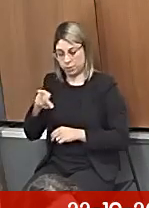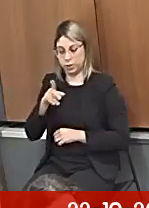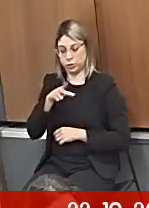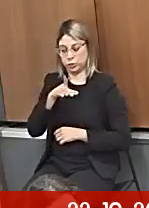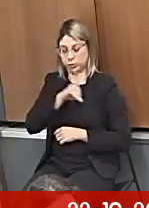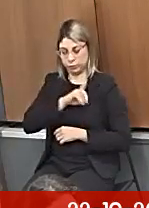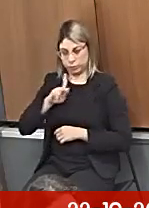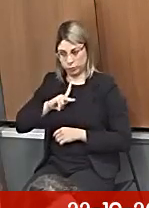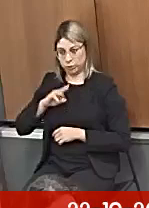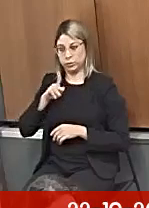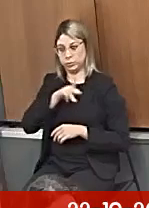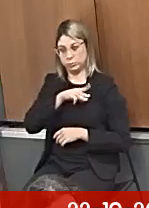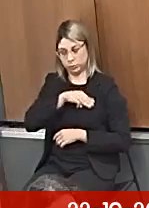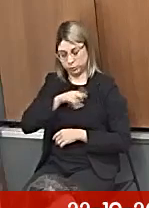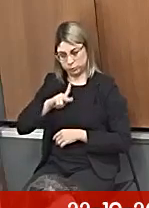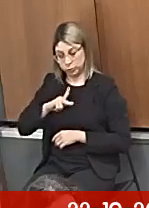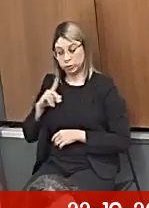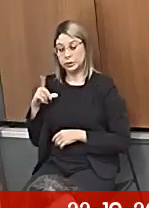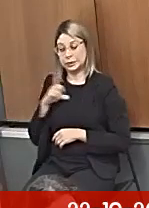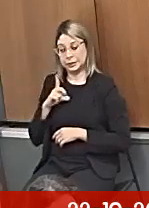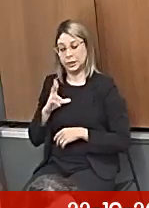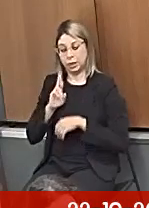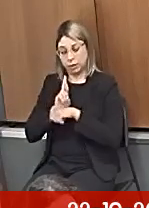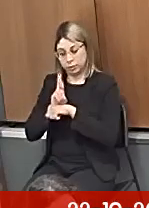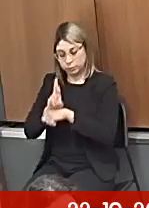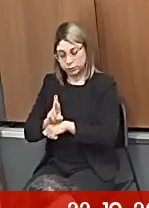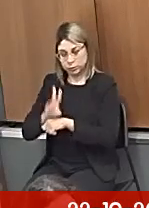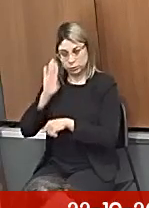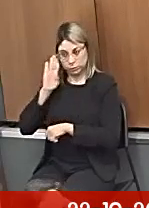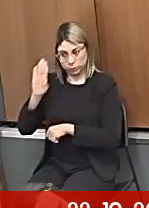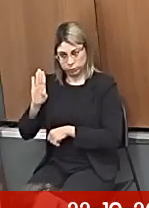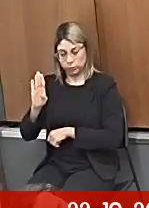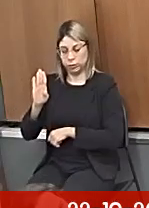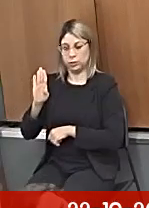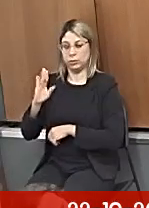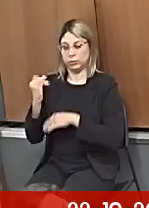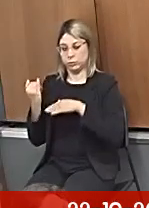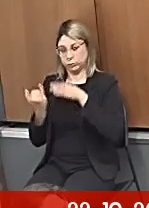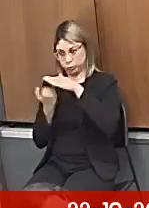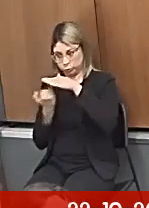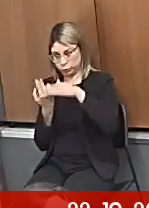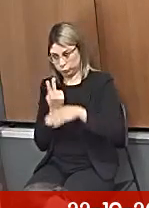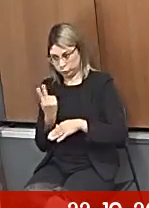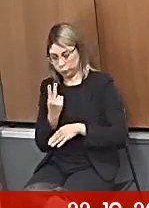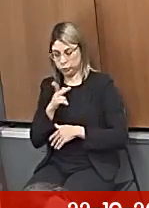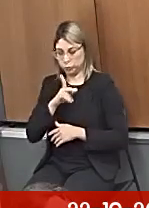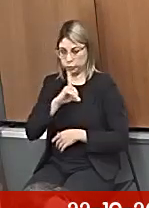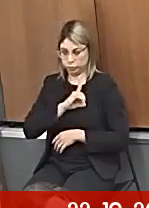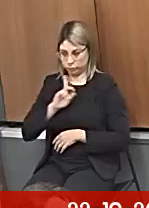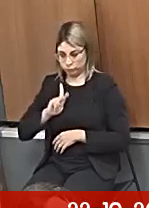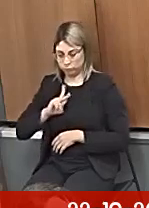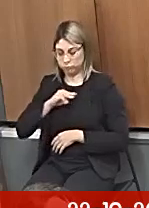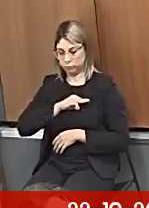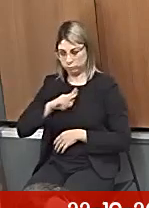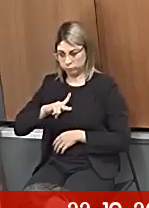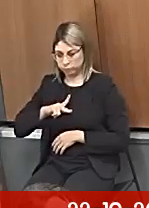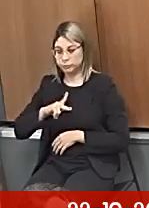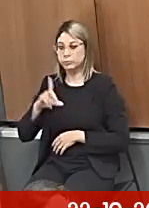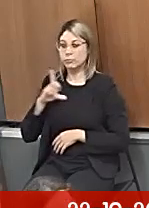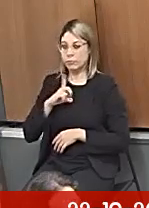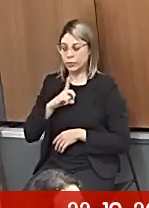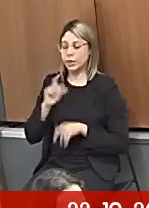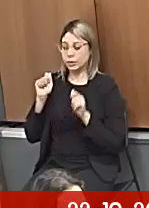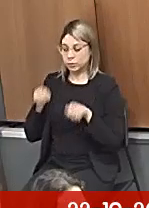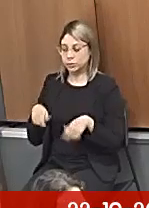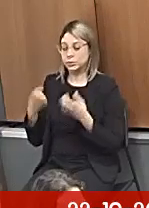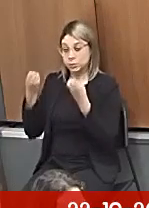Público, onde nós teremos os representantes máximos das instituições, nós teremos a possibilidade de explicar